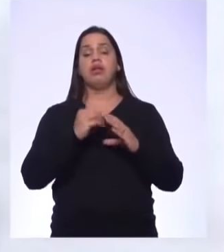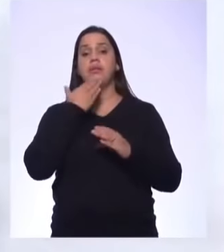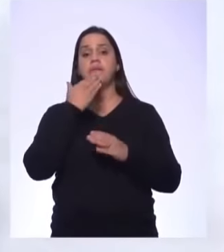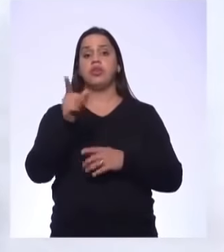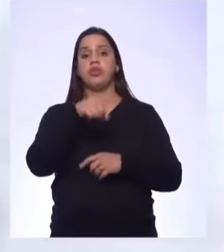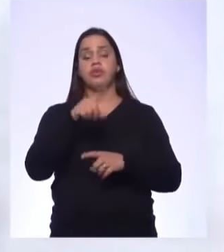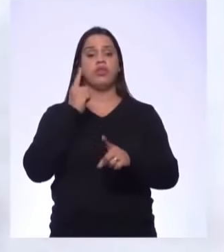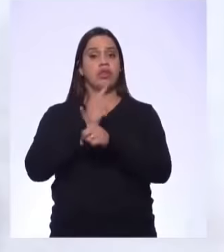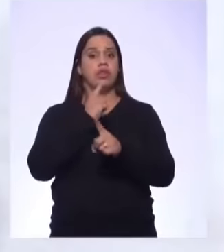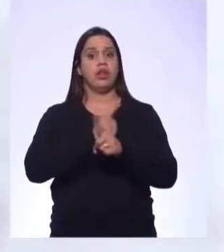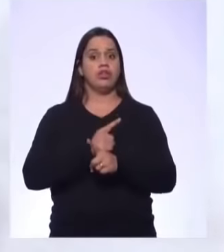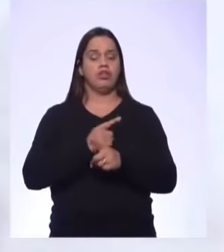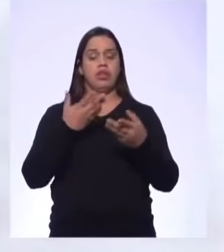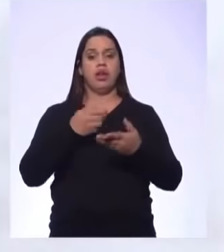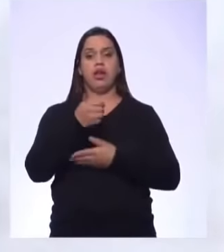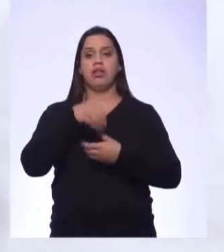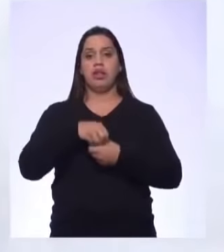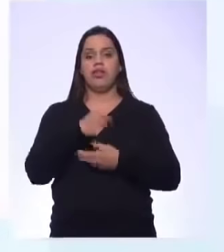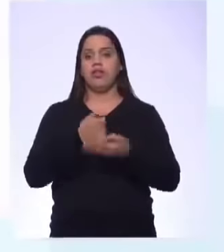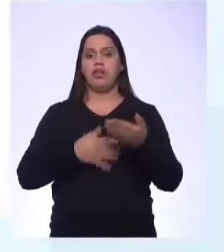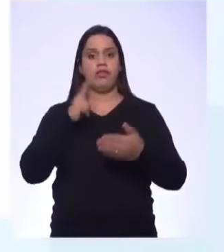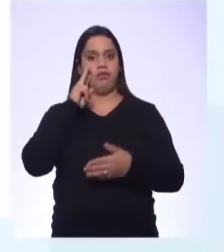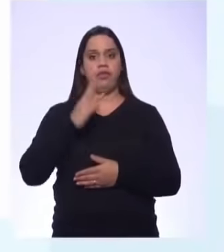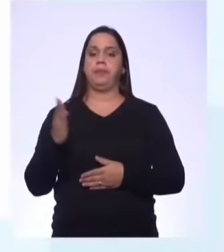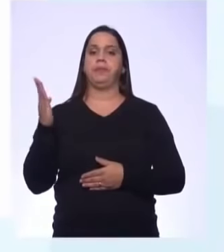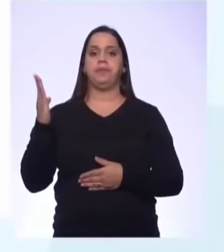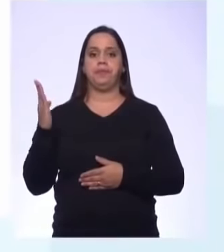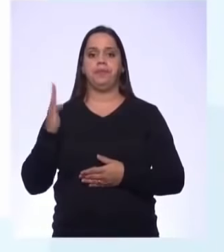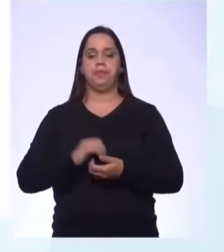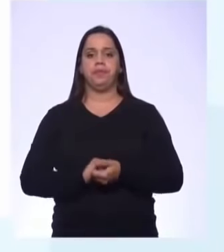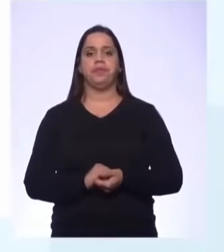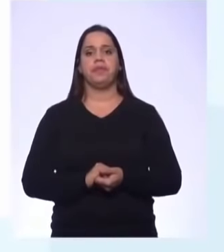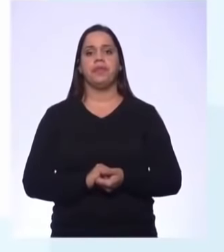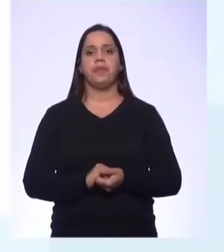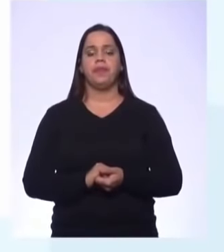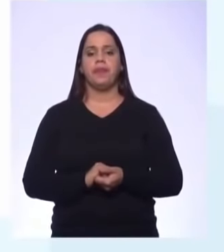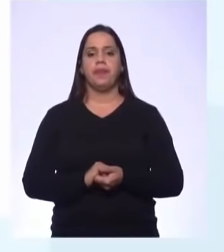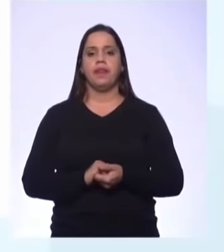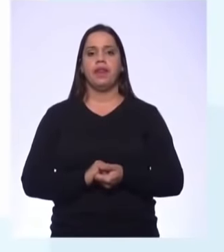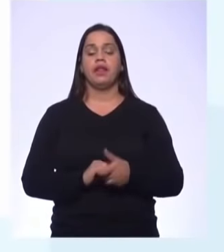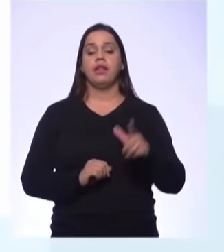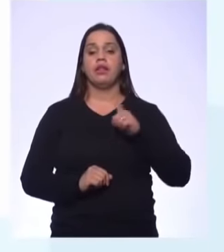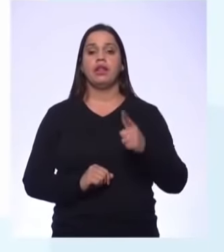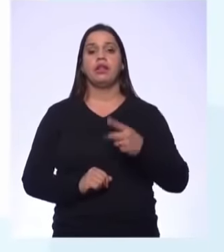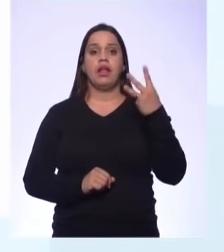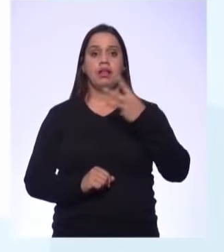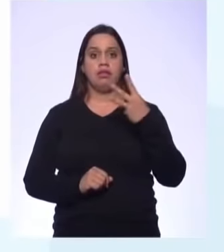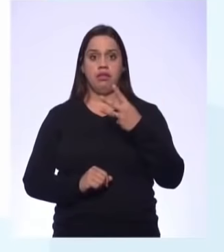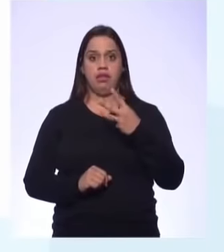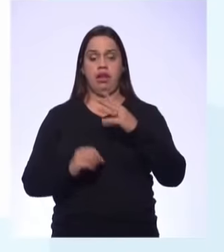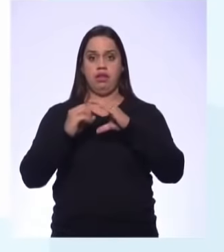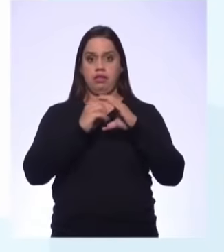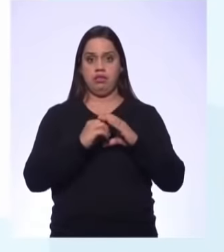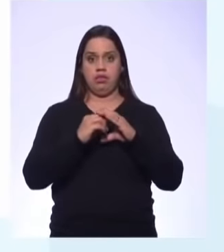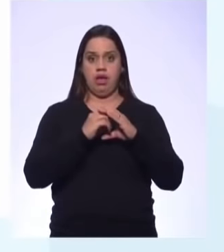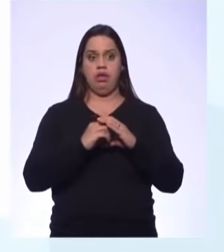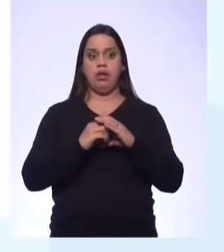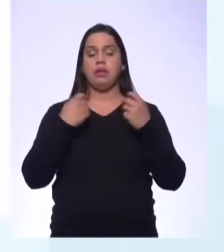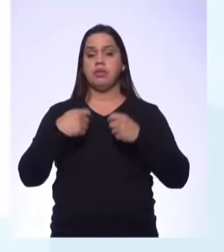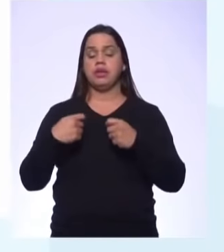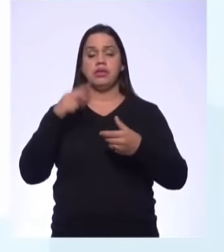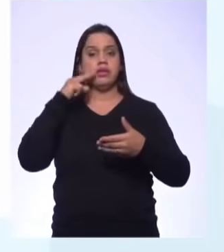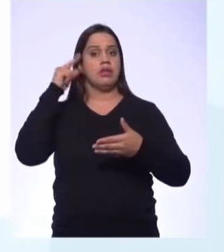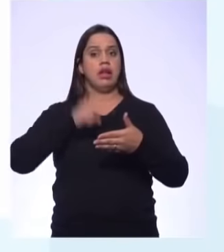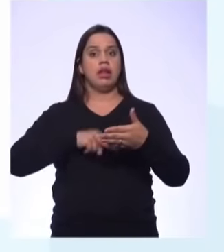você identificar nesse exercício. Põe para mim, diretor. Tá? Então, tem 3 células ali que você tem que ler